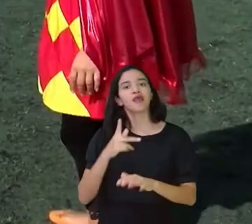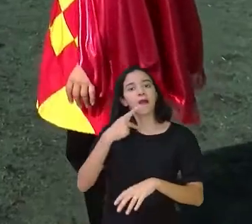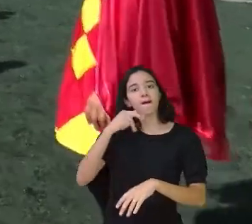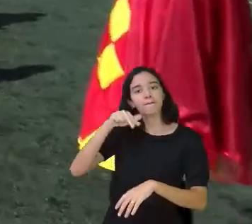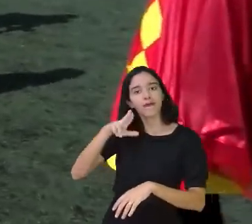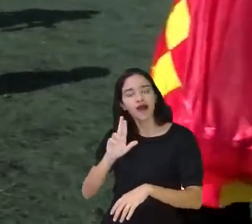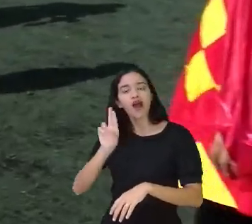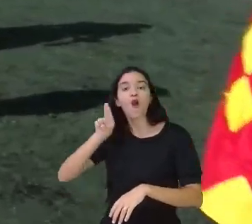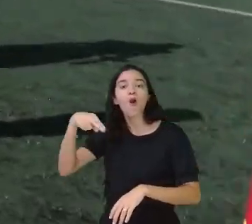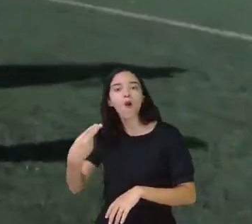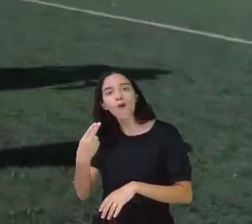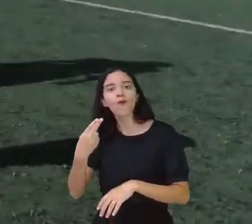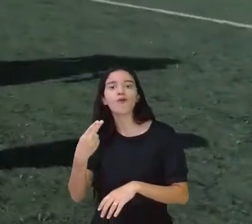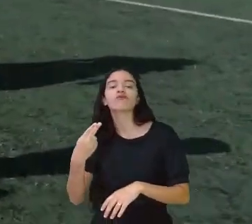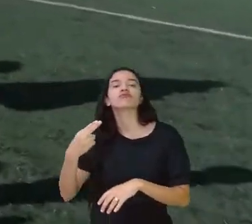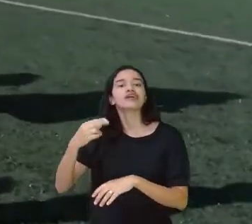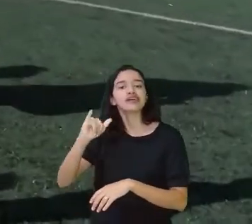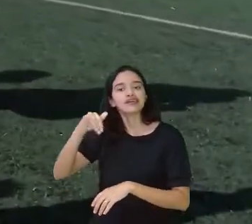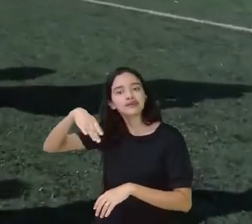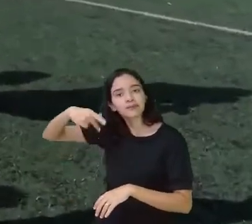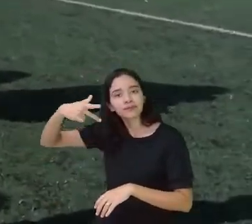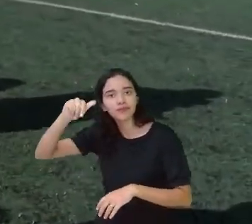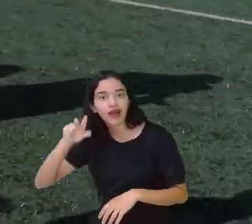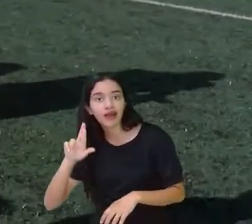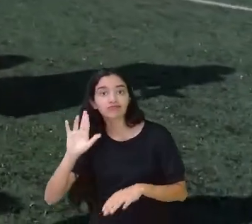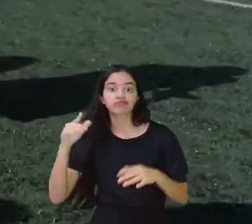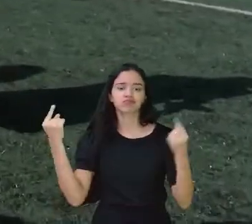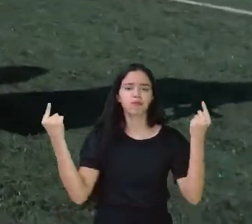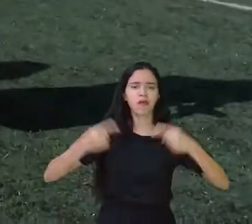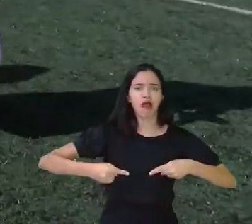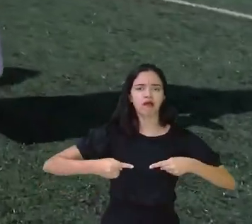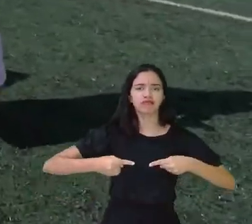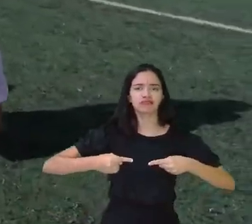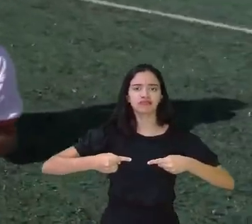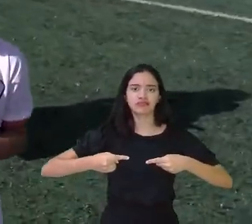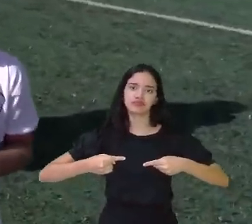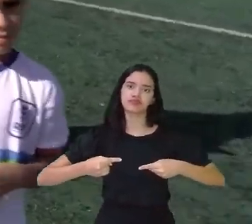Tu tá fora, é? Cadê o teu? Não, os nove. Eu... Tá.